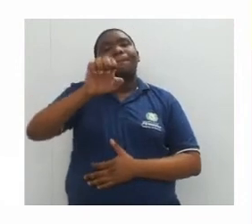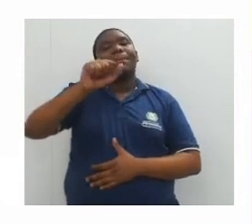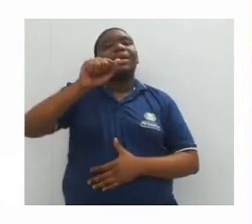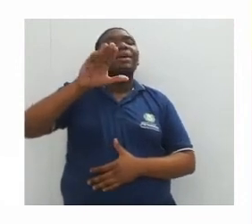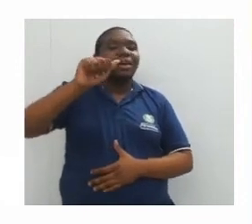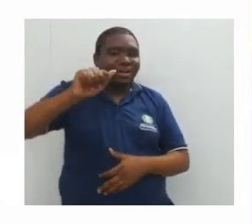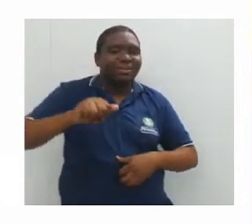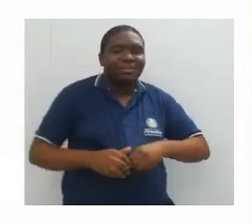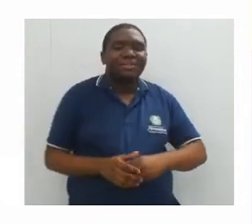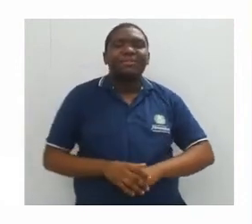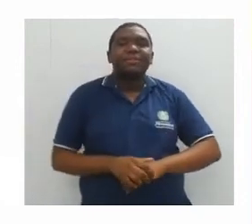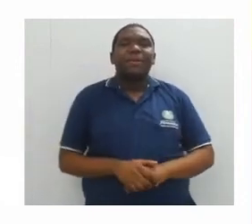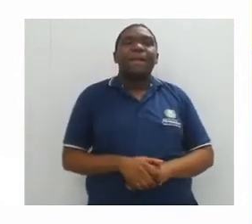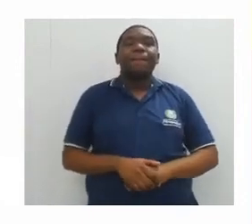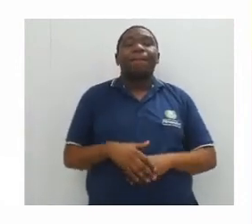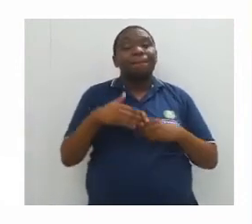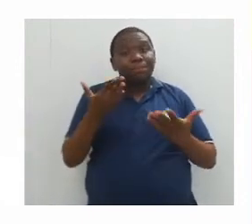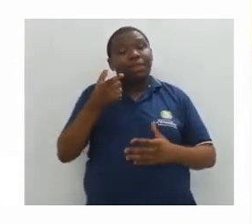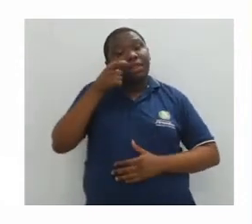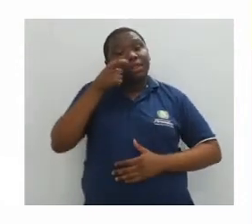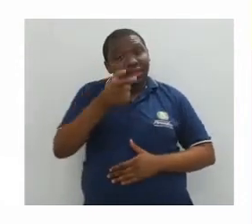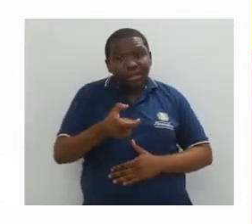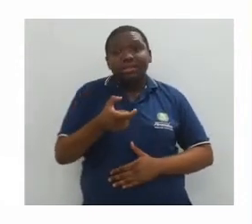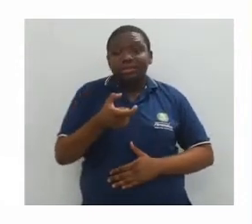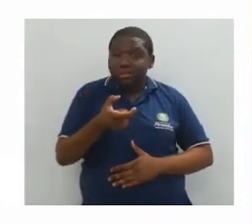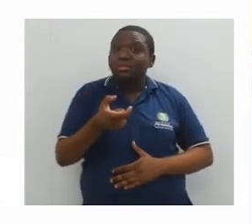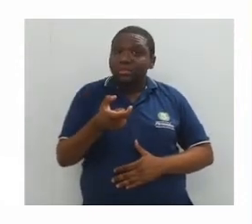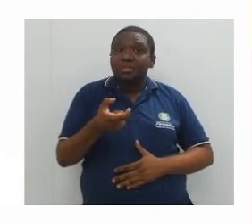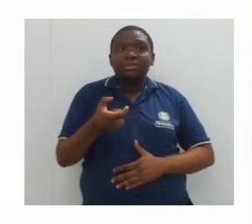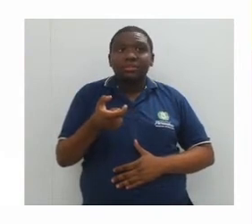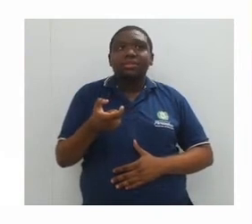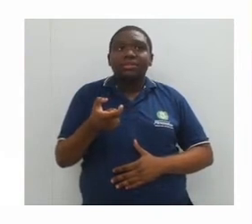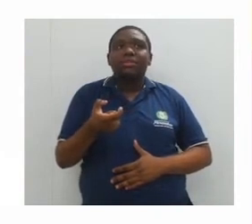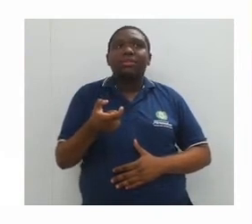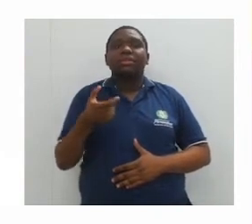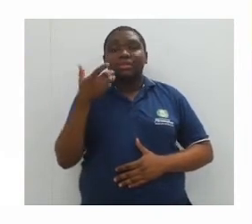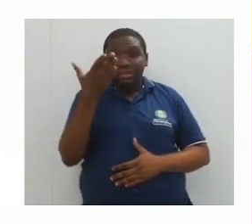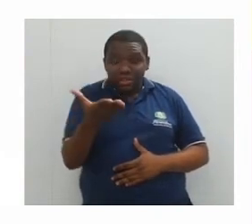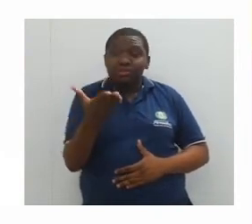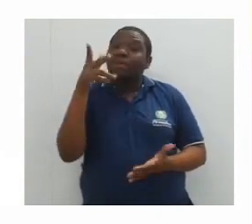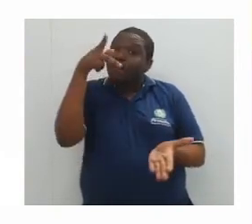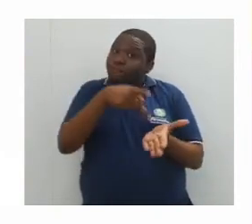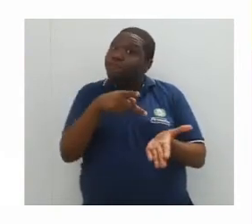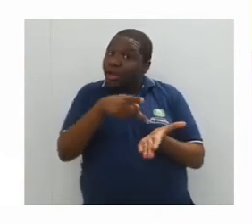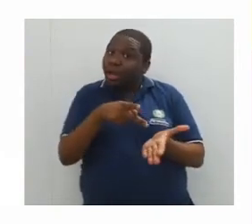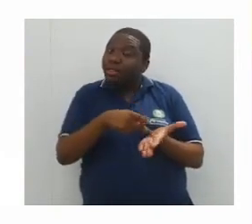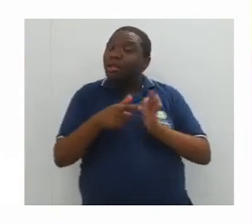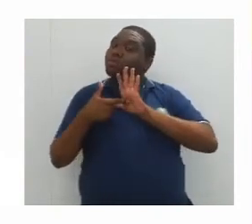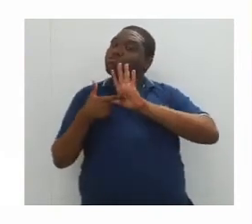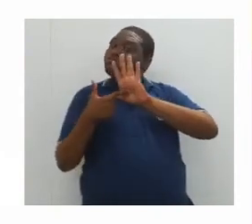isso? Então, é interessante, gente, que essa legitimação, acho que,